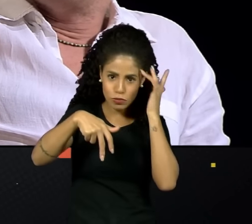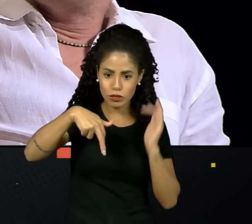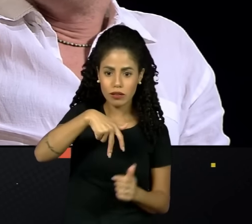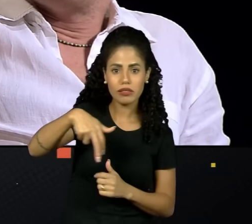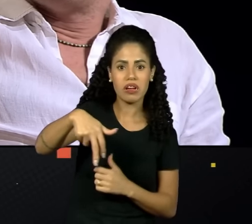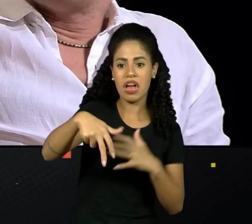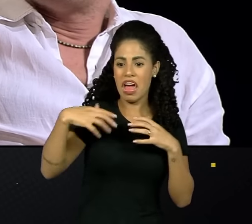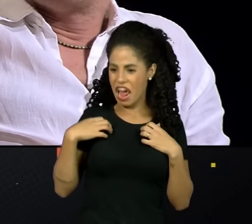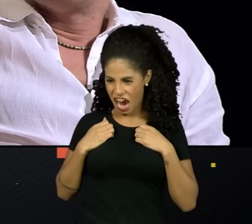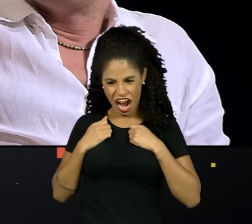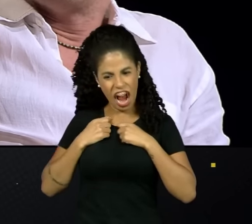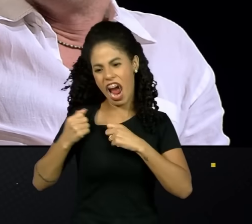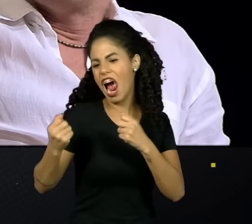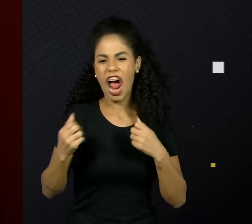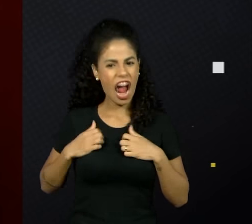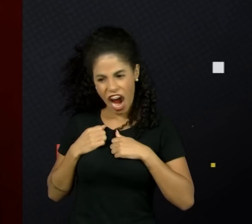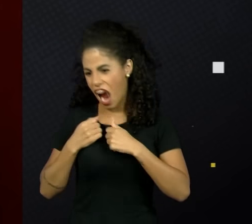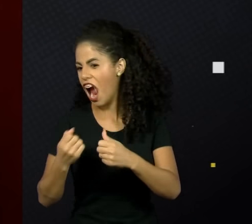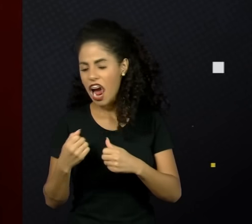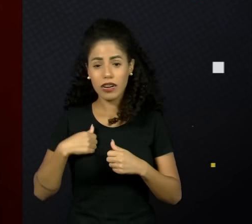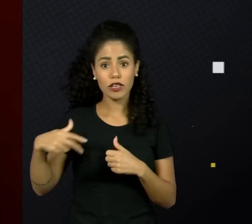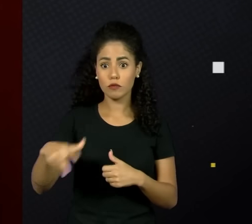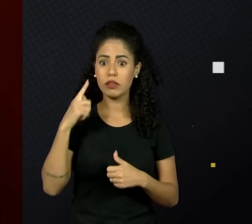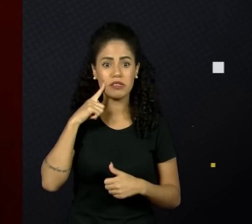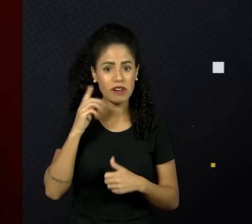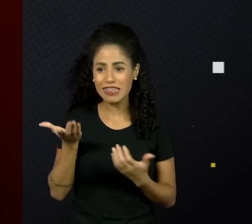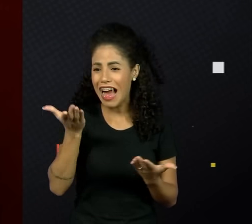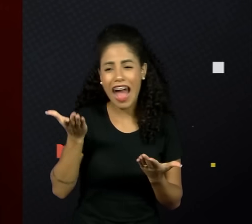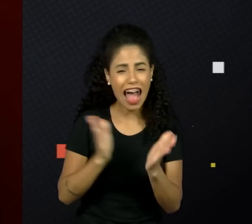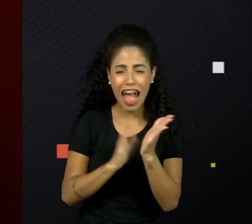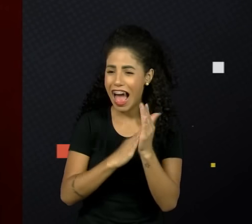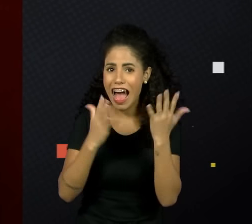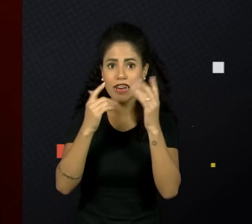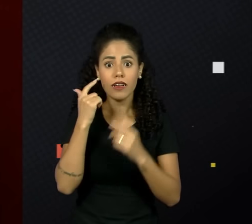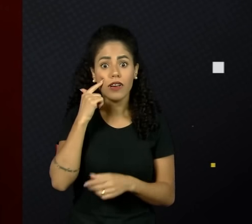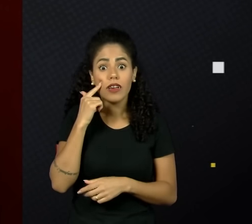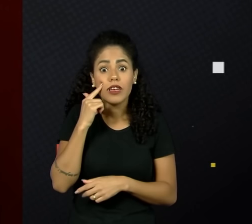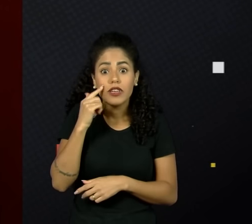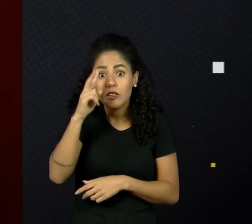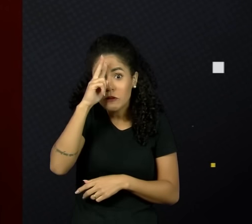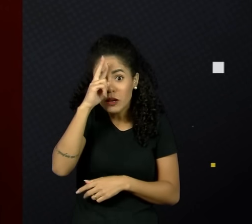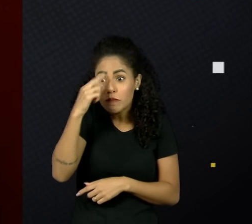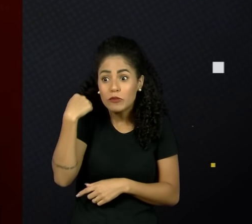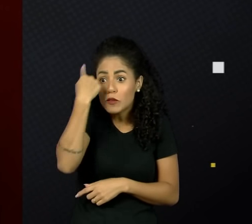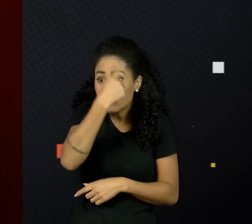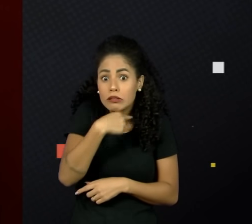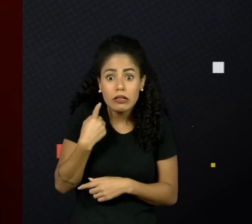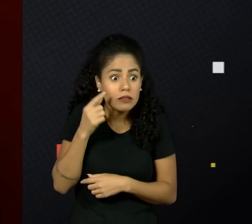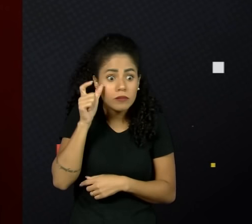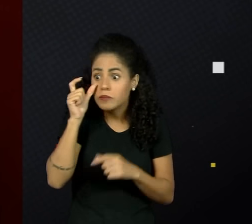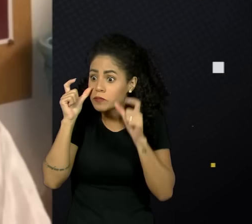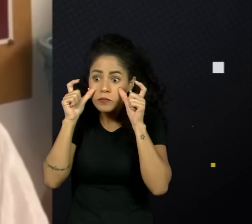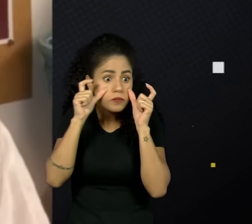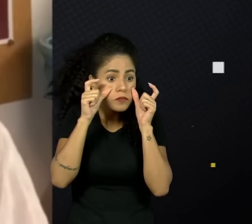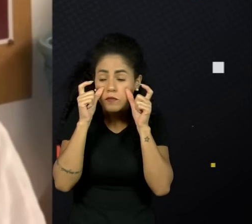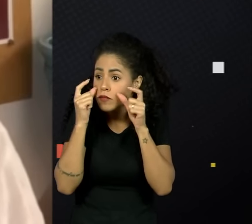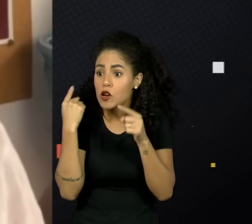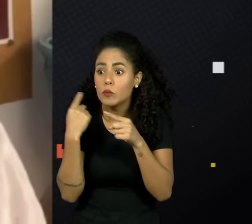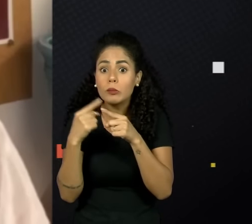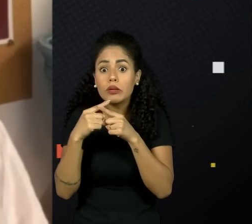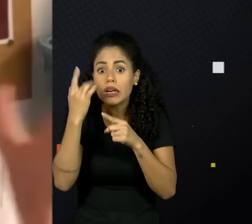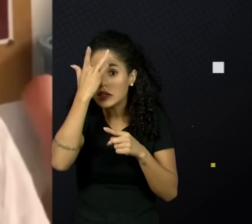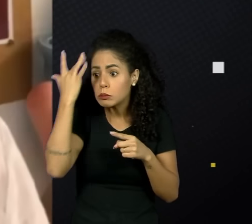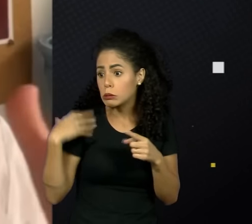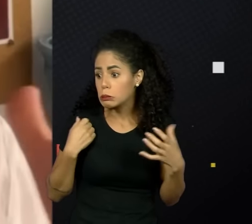queriam levar um pedaço dele para casa e ele eu lembro do da carinha dele aqu ele olham Azul espantado olhando para mim Por que que as pessoas fazem isso